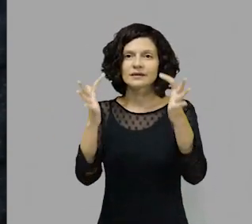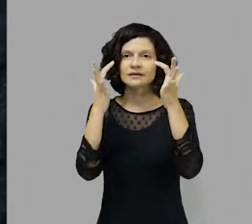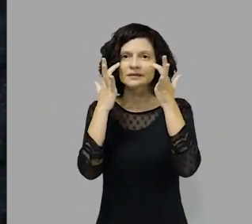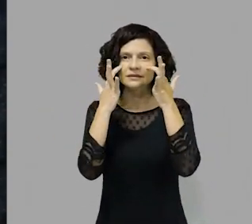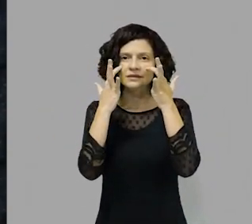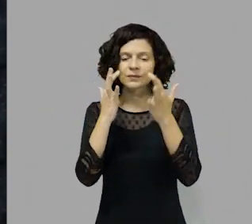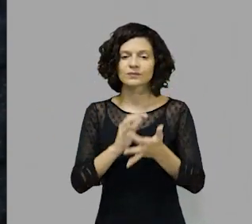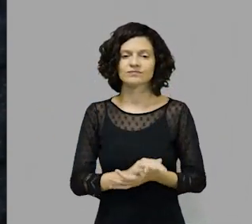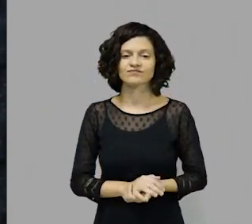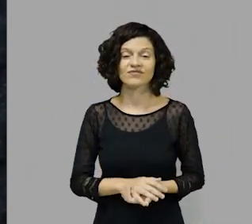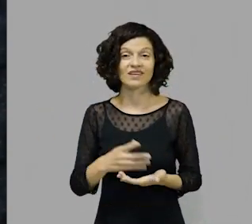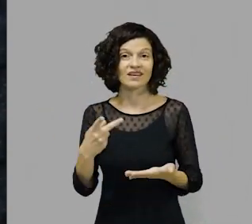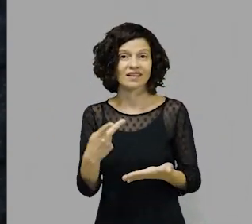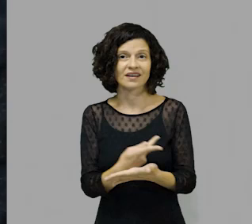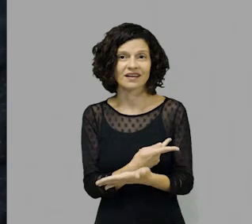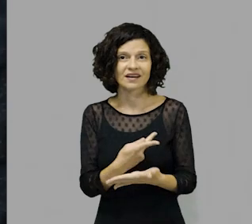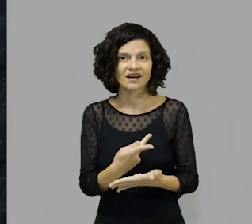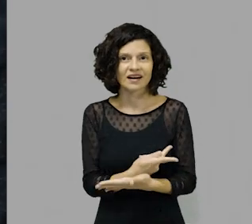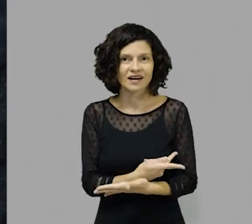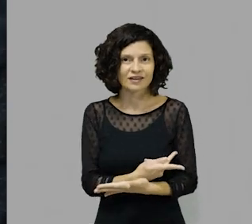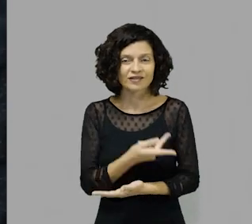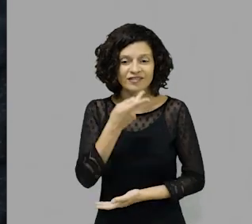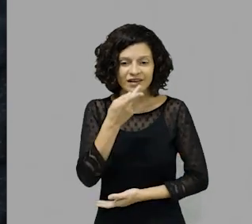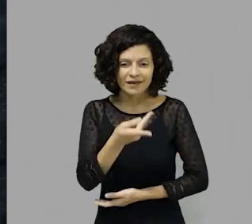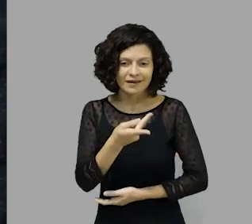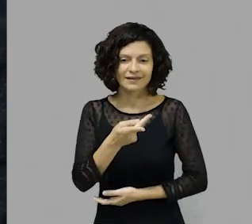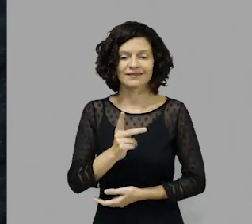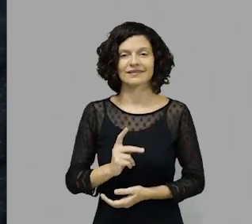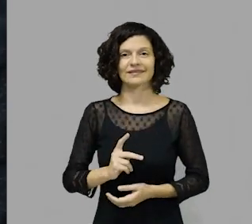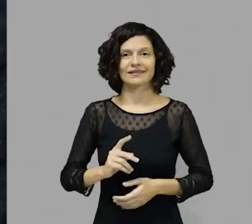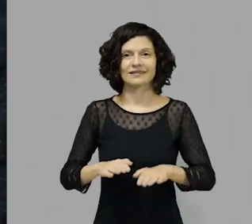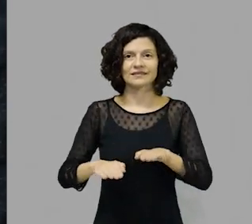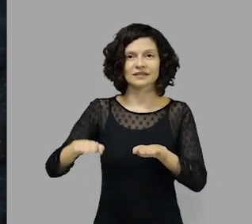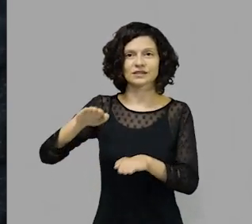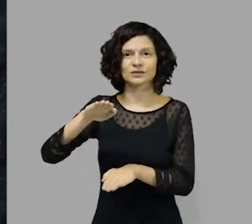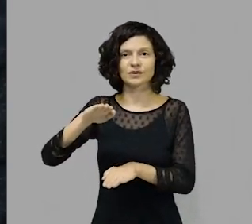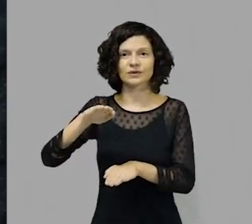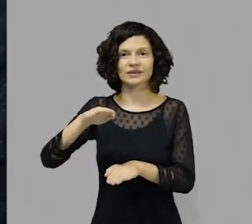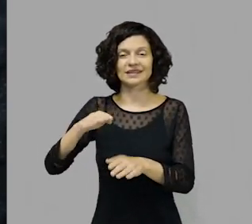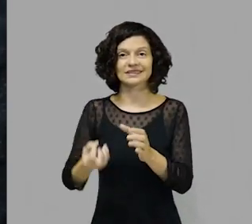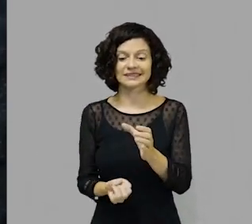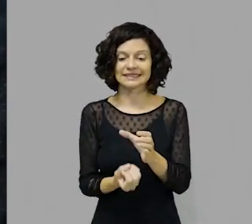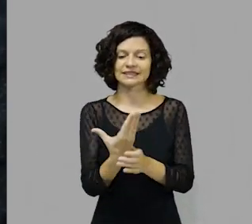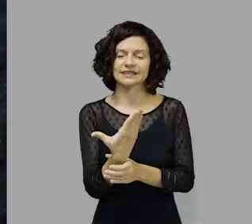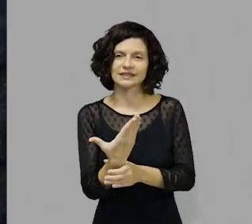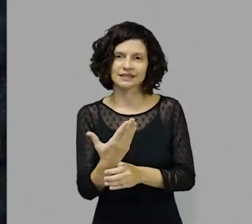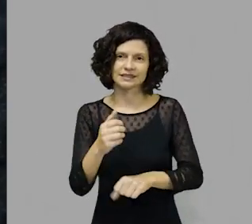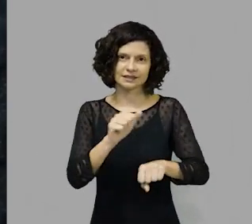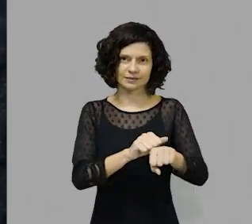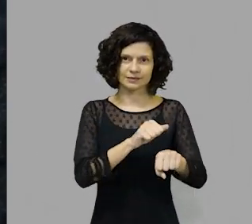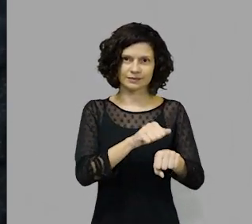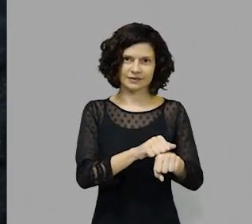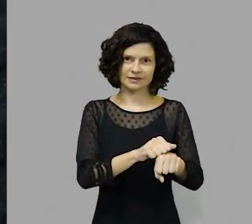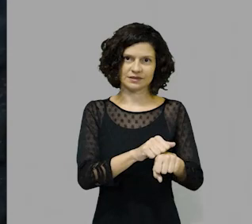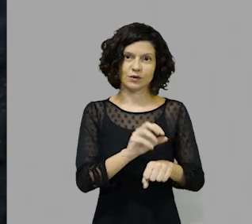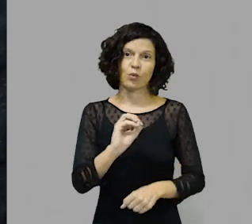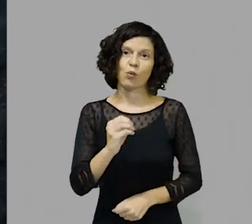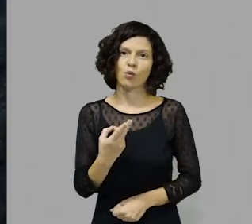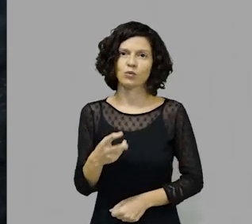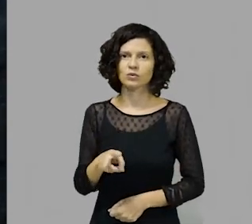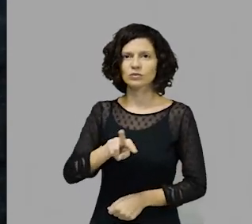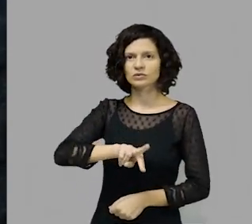correto afirmar que a desigualdade provoca a pobreza ou vice-versa. Então, para muita gente na sociologia, a causa